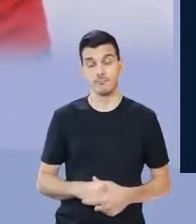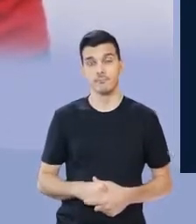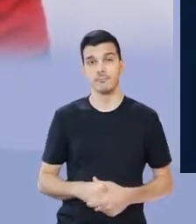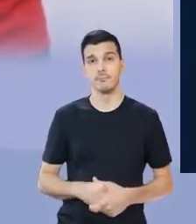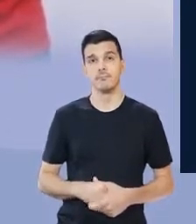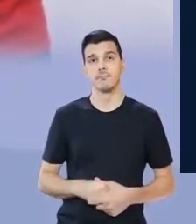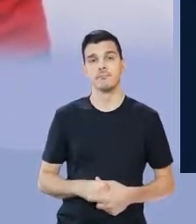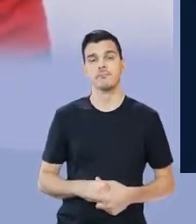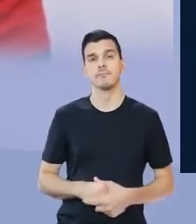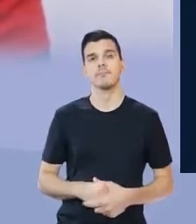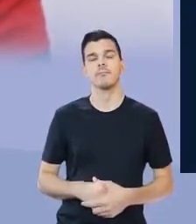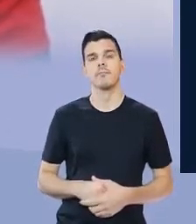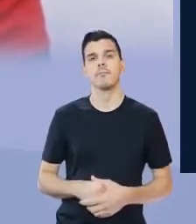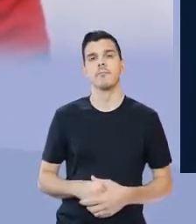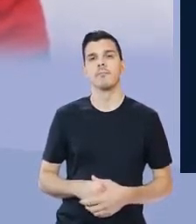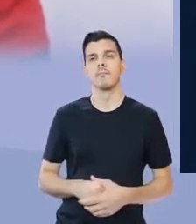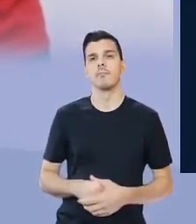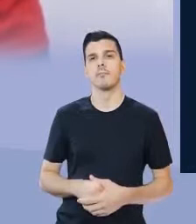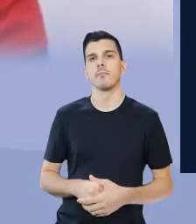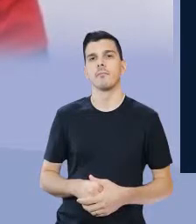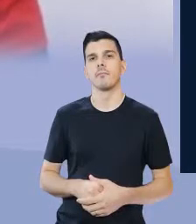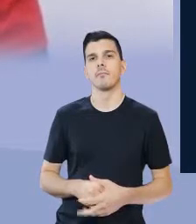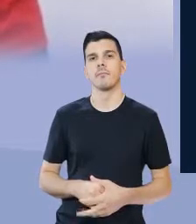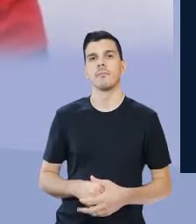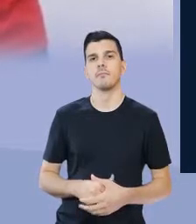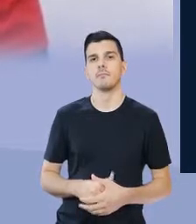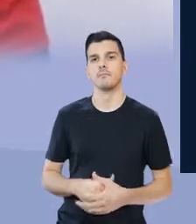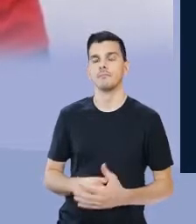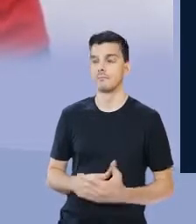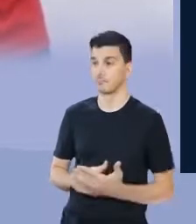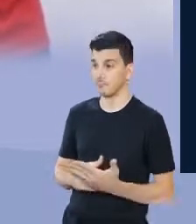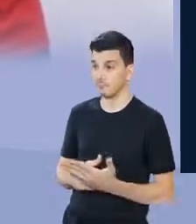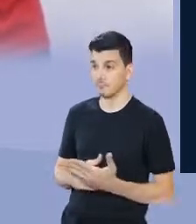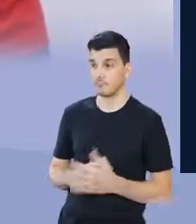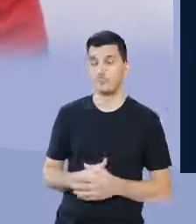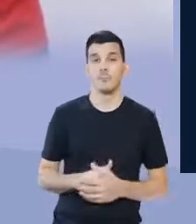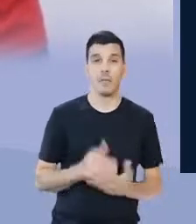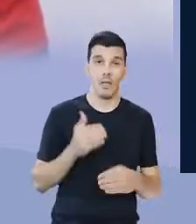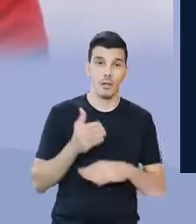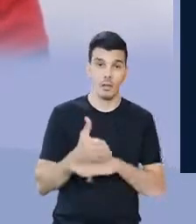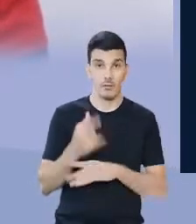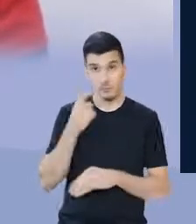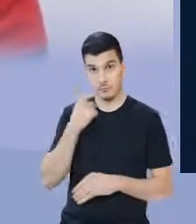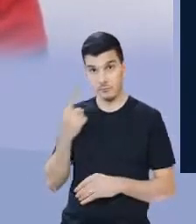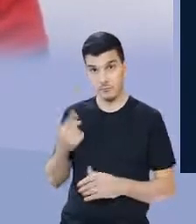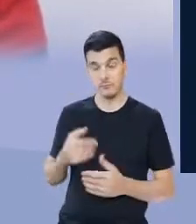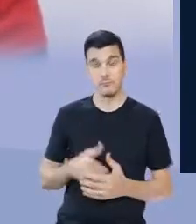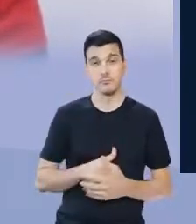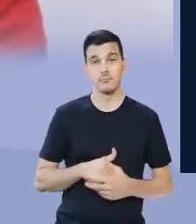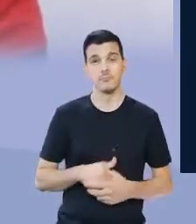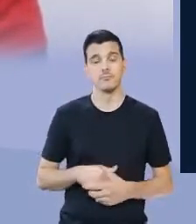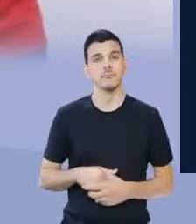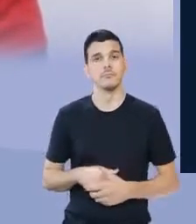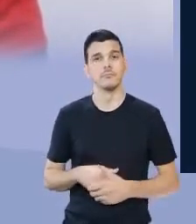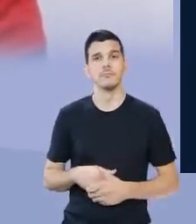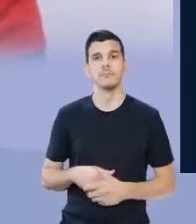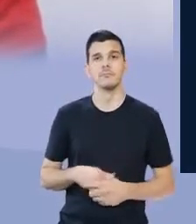falado para ela para descer do cavalo. Get in, entrar. She got in her new car in front of her house.